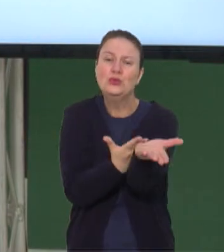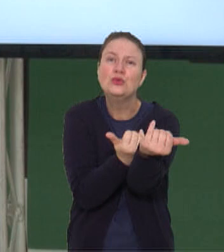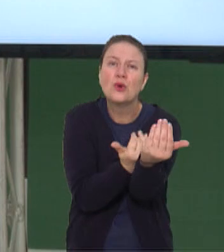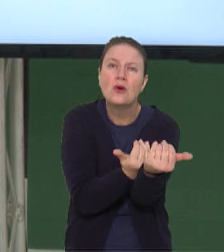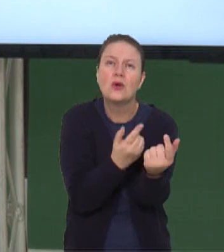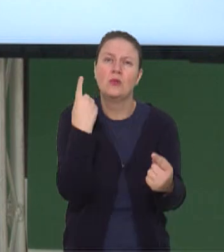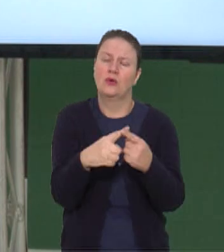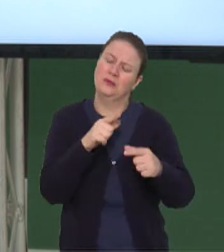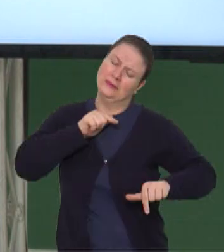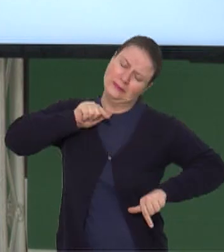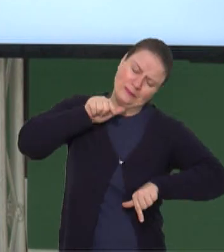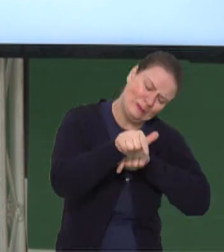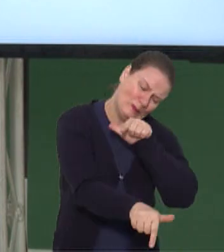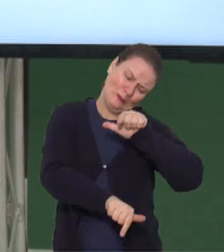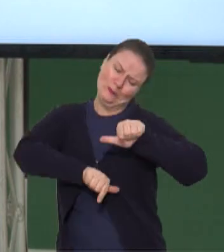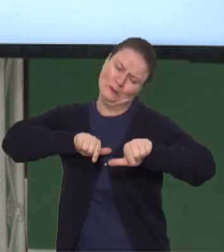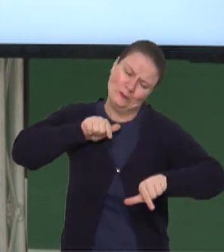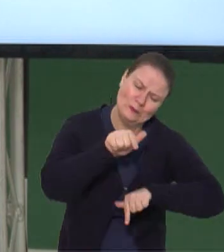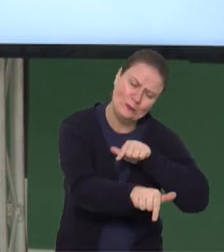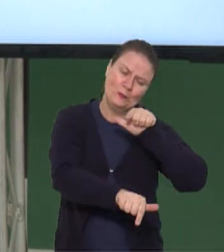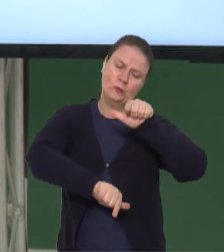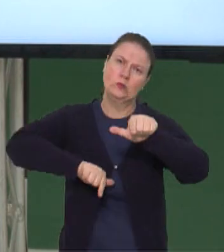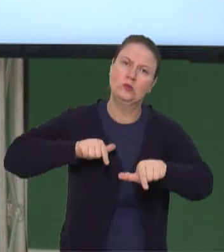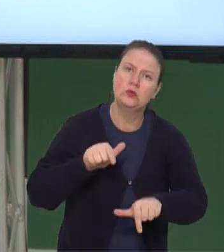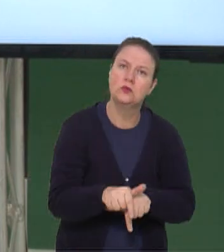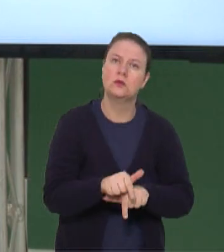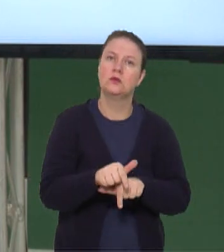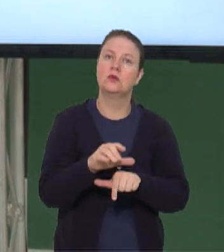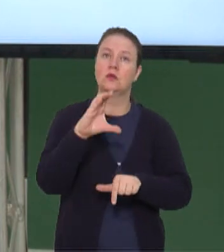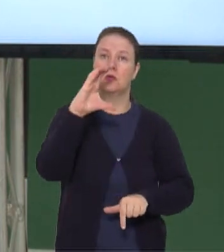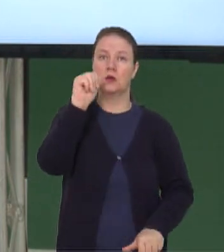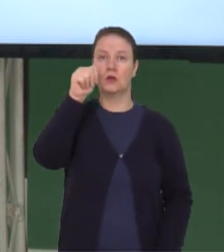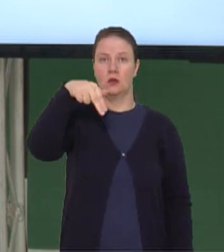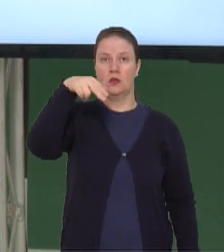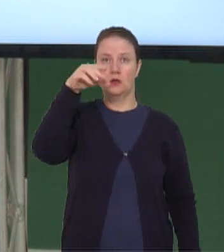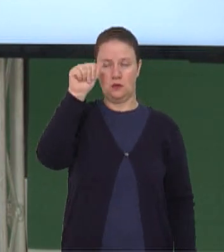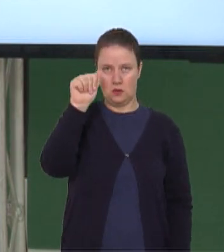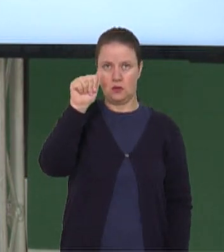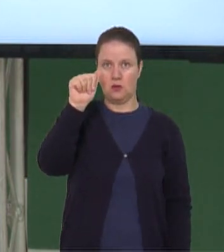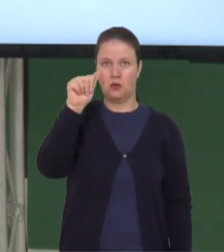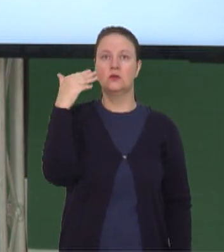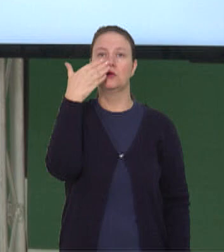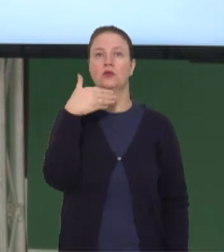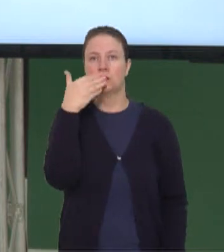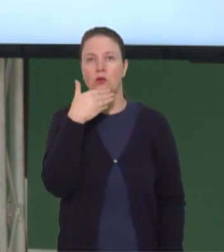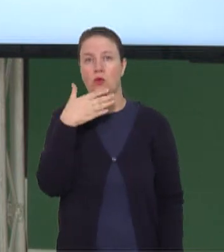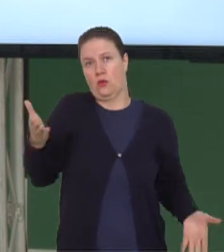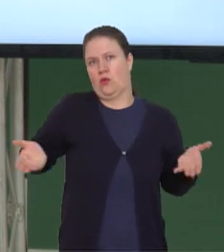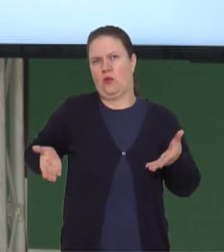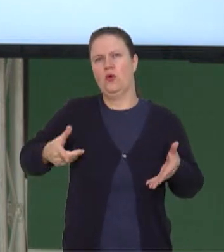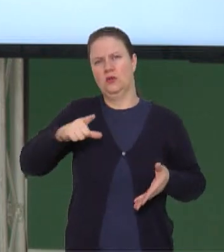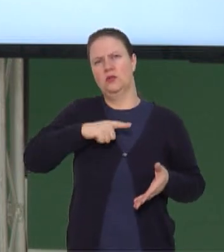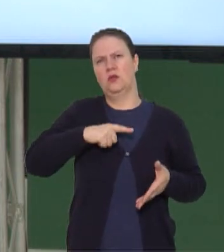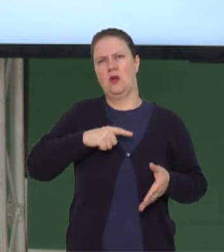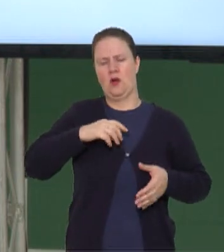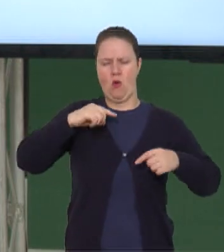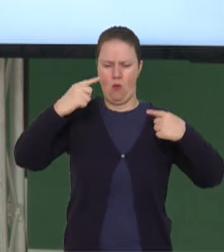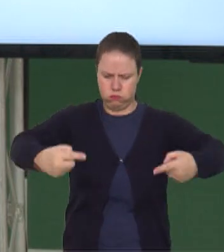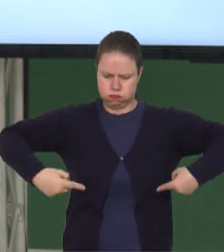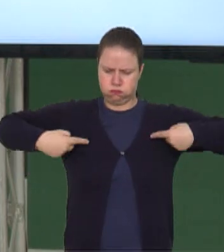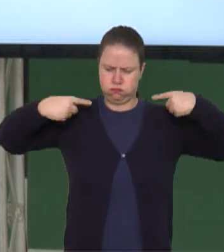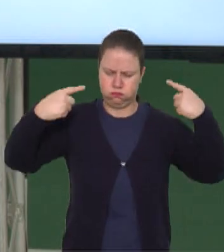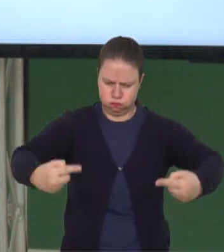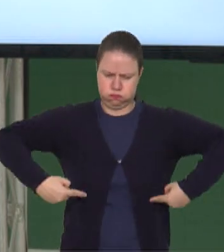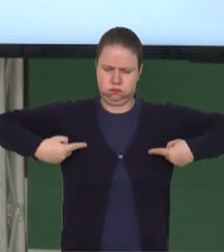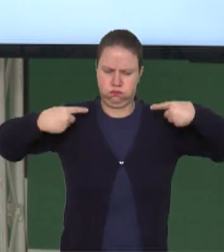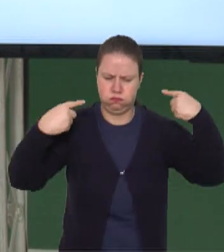nos canaviais. Imagine que hoje nos canaviais, na atualidade, você tem as colheitadeiras que vão derrubando a cana, vão pegando. Nessa época